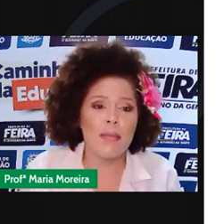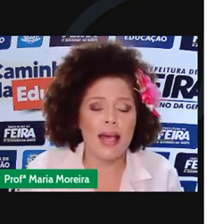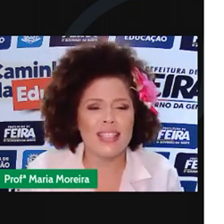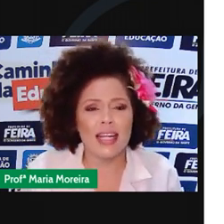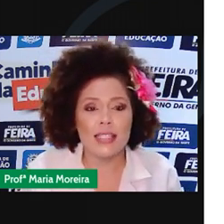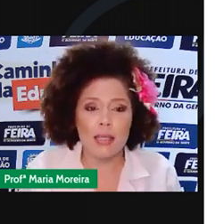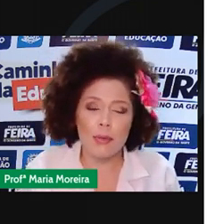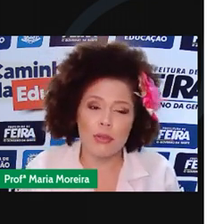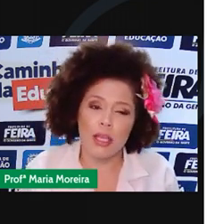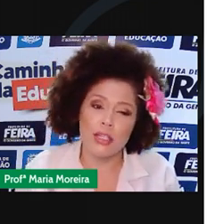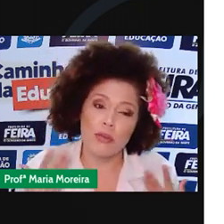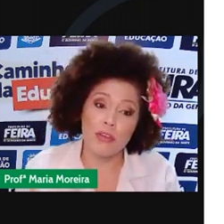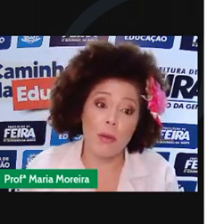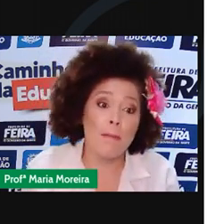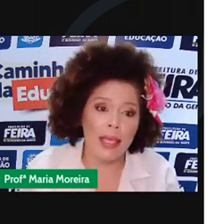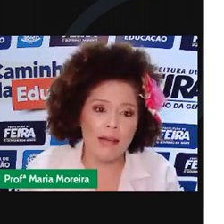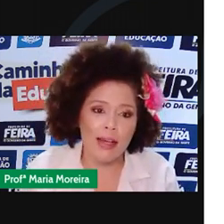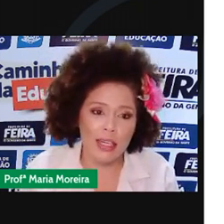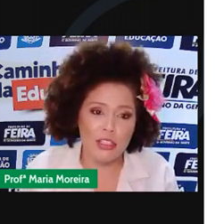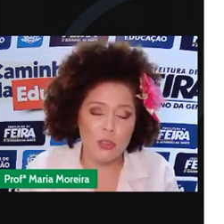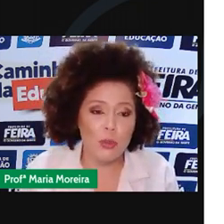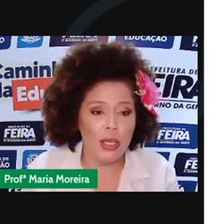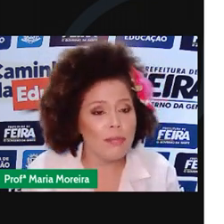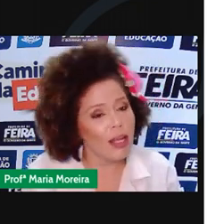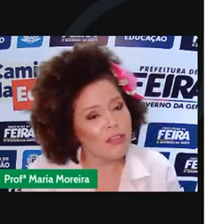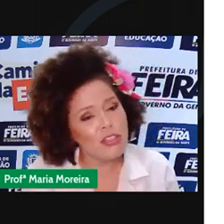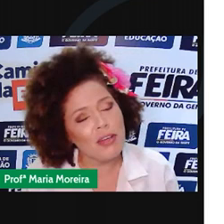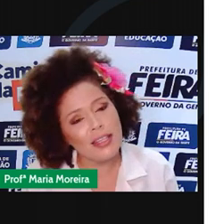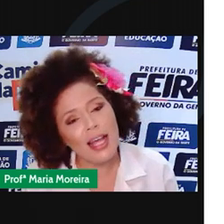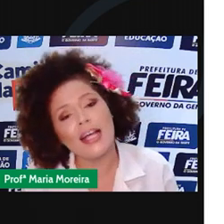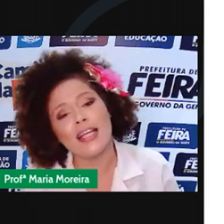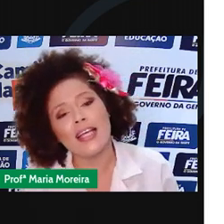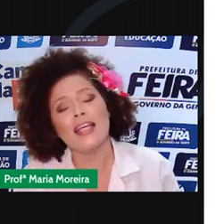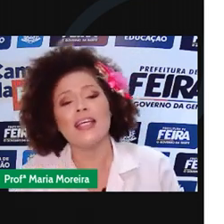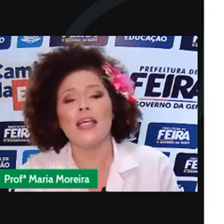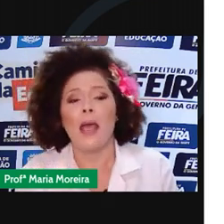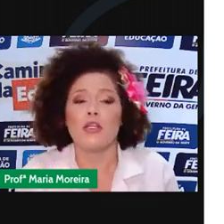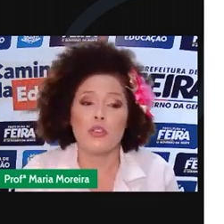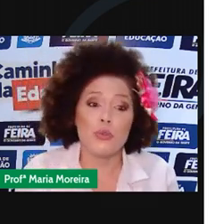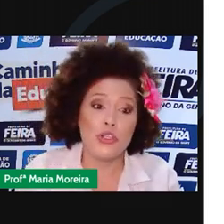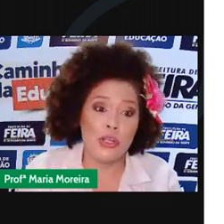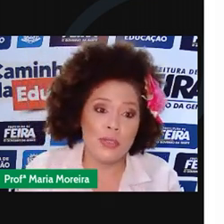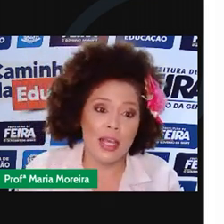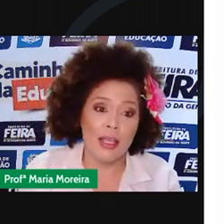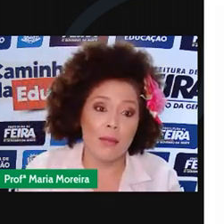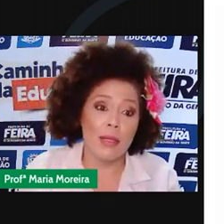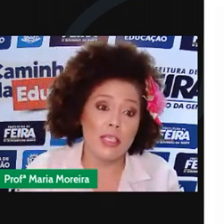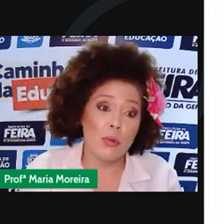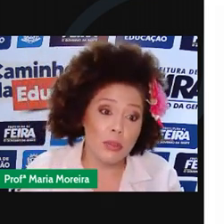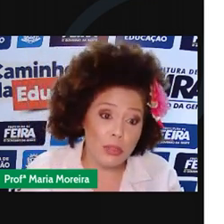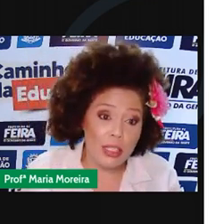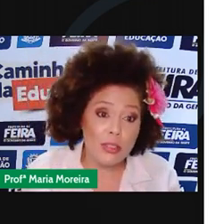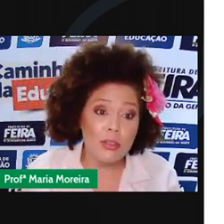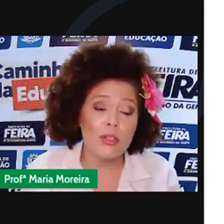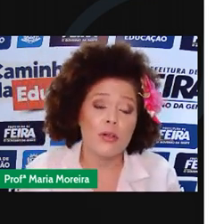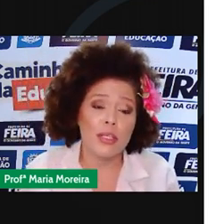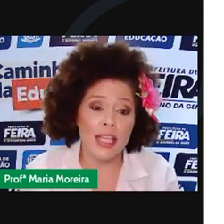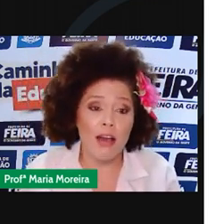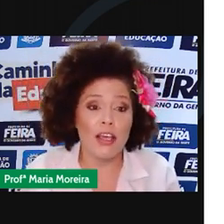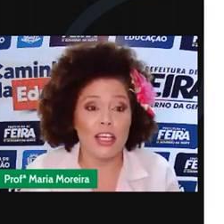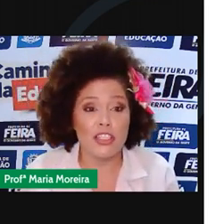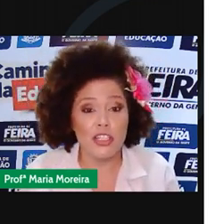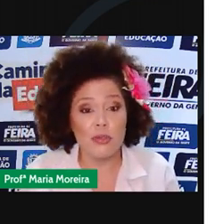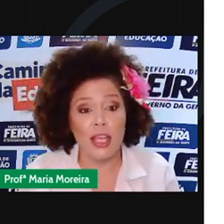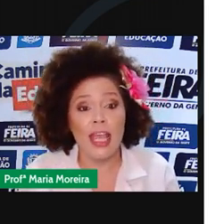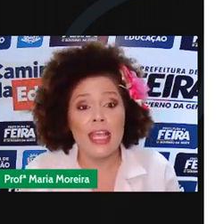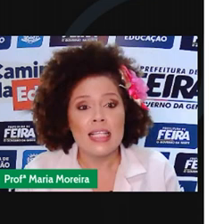usem máscaras se protejam ficam bem guardadinho porque em breve a gente vai tá né juntinhos aí mas enquanto isso